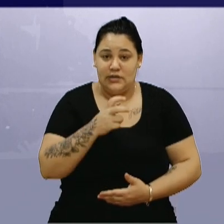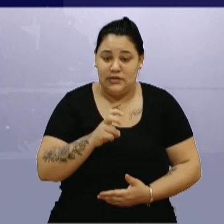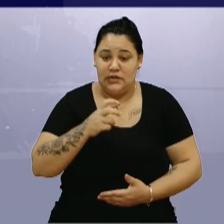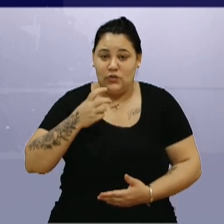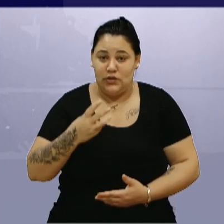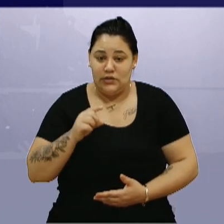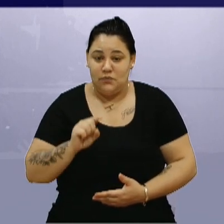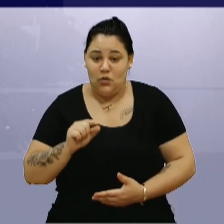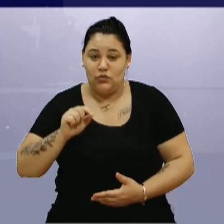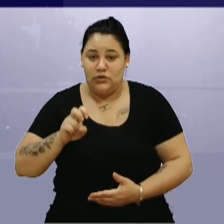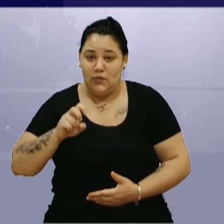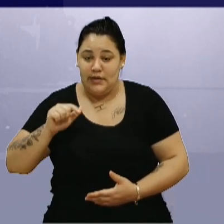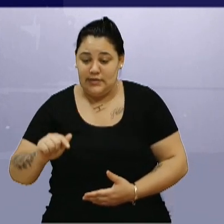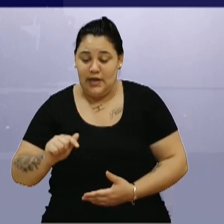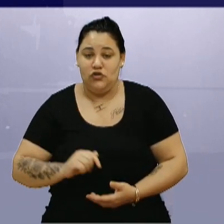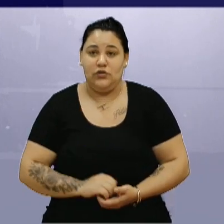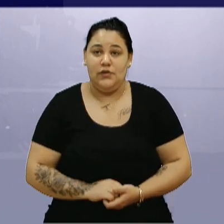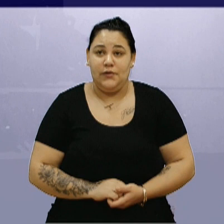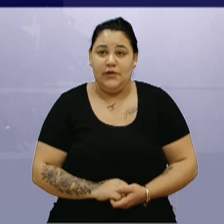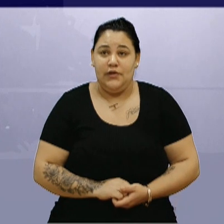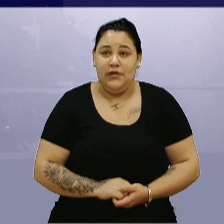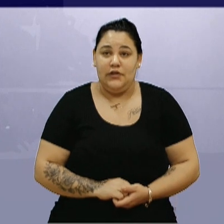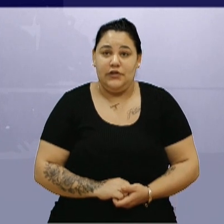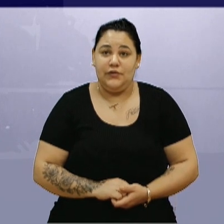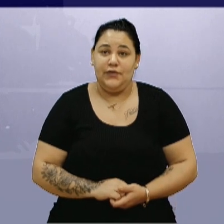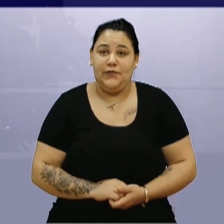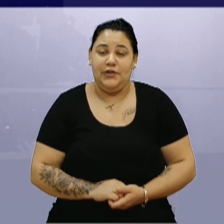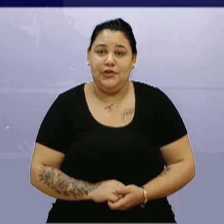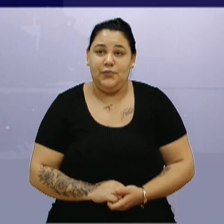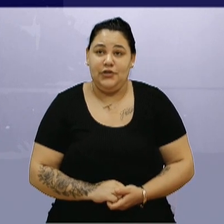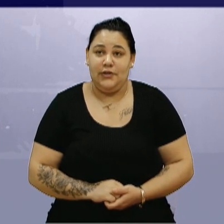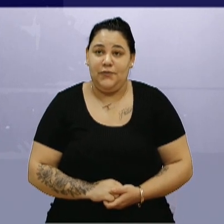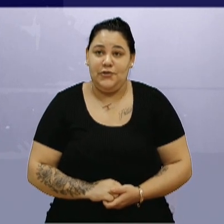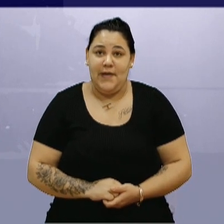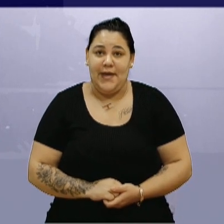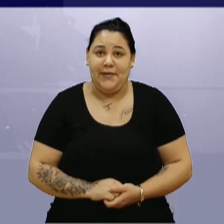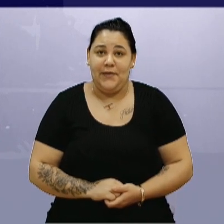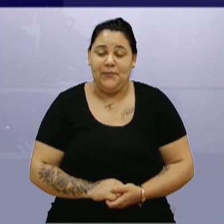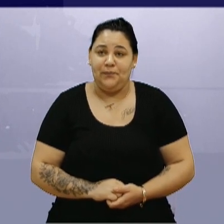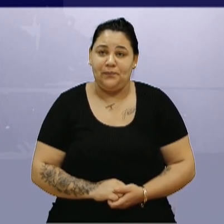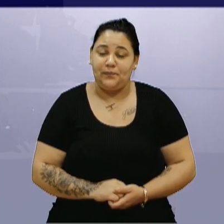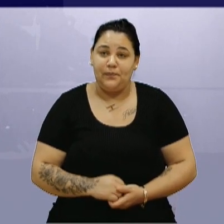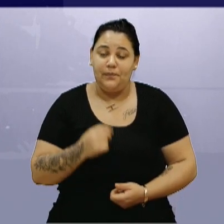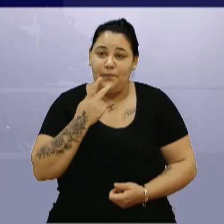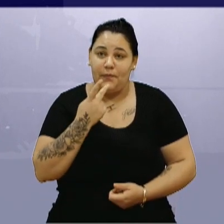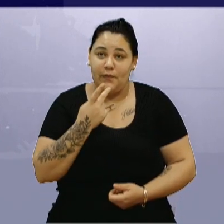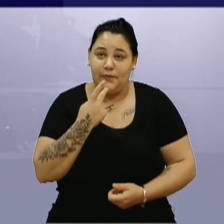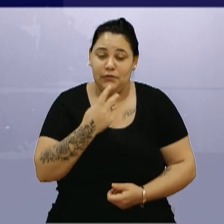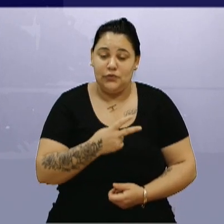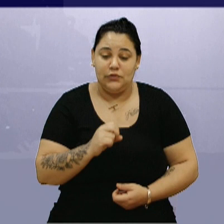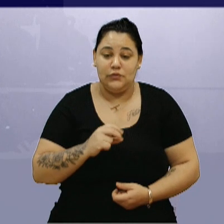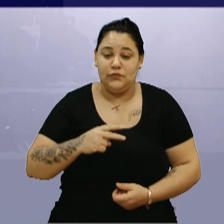353,57%. Então, comparativo das receitas